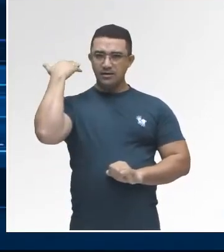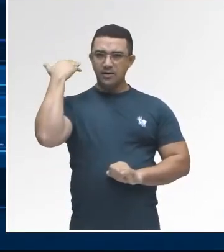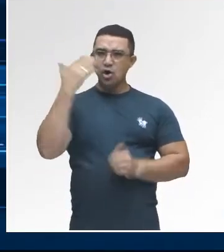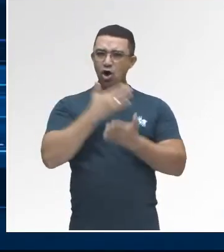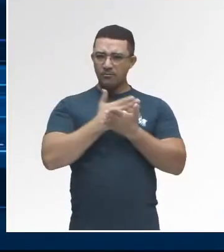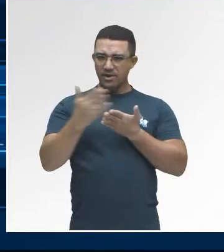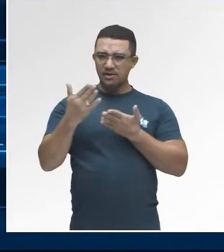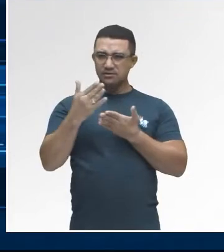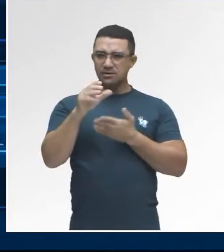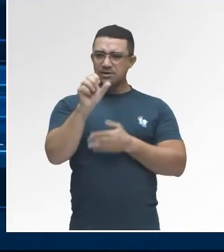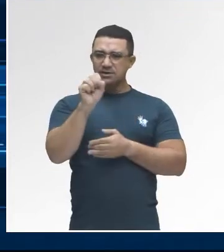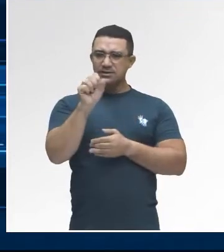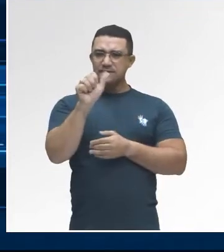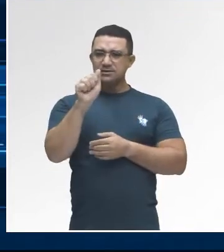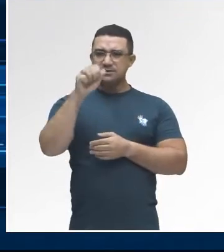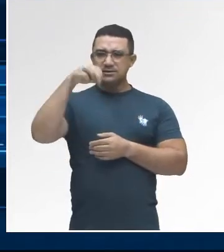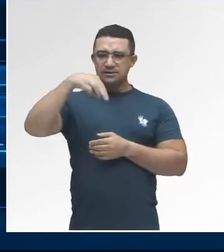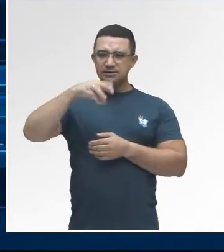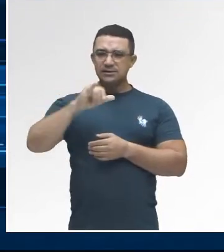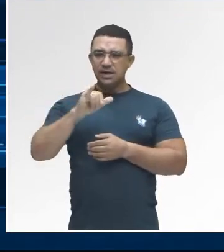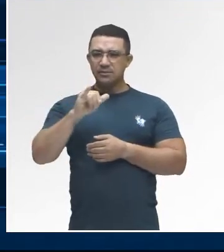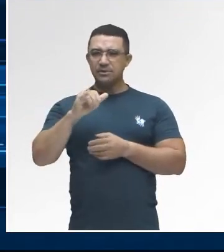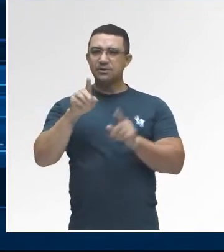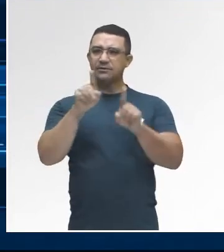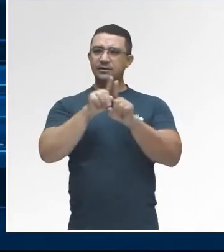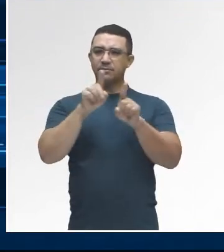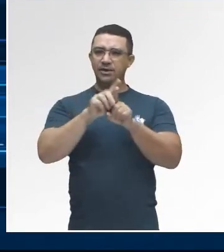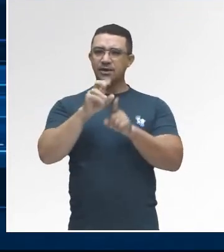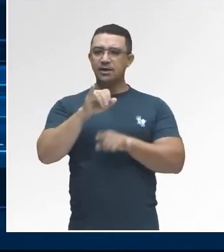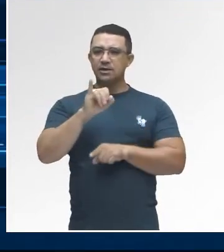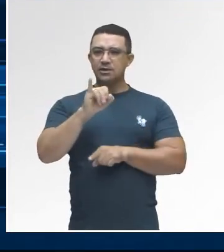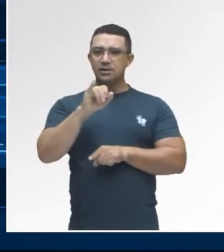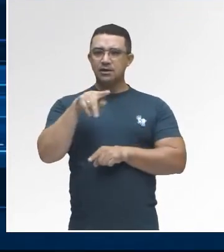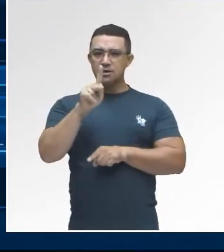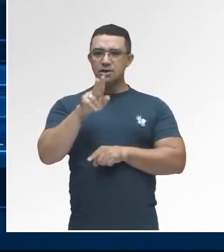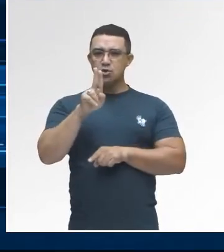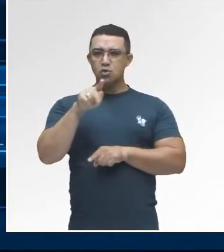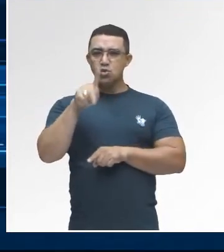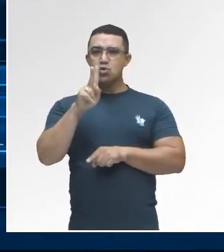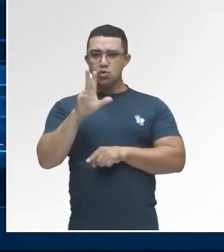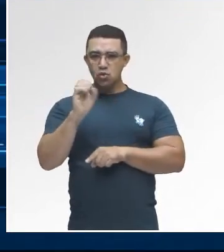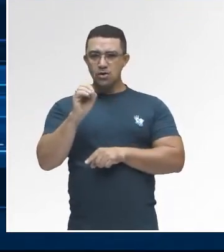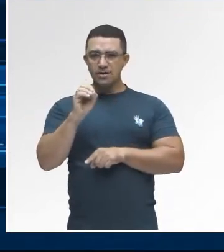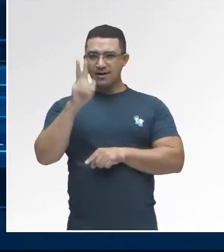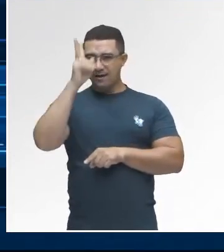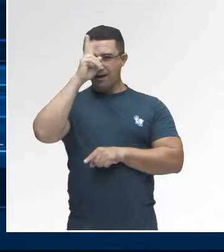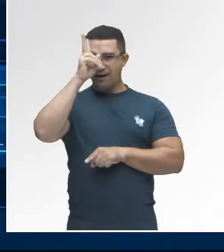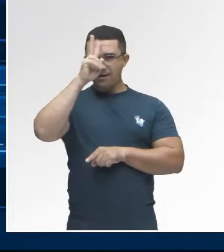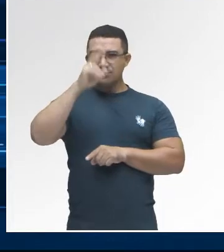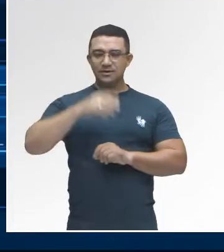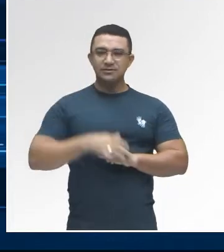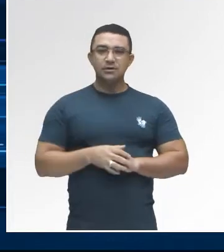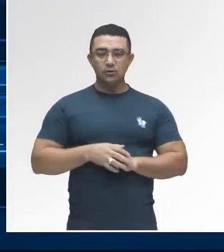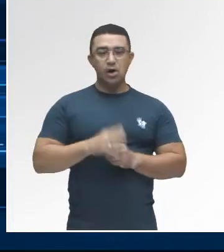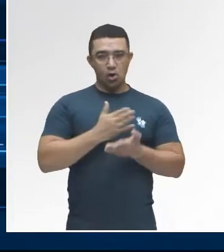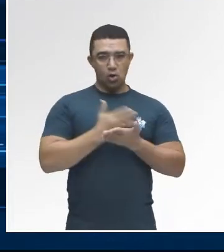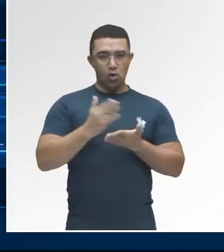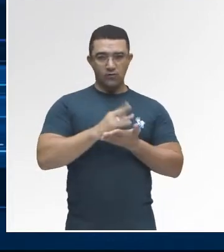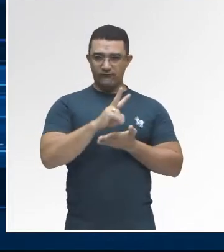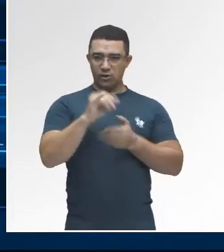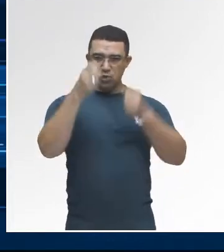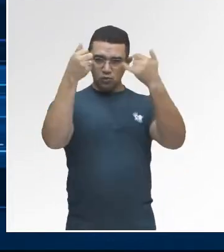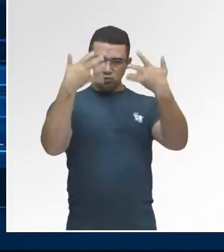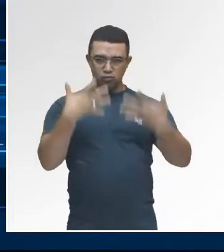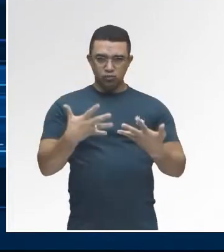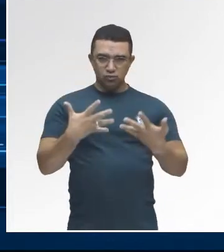né? O Sammy a gente já conhece, né? Ele era mais novo nas nossas outras atividades, né, anteriores, que a gente vem sempre trazendo